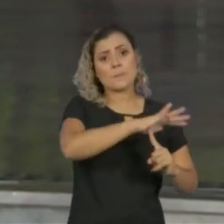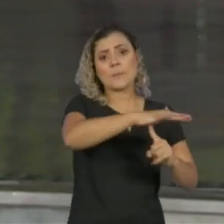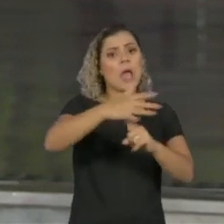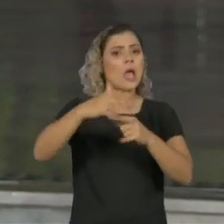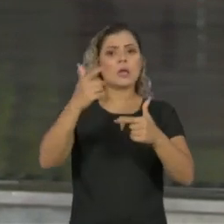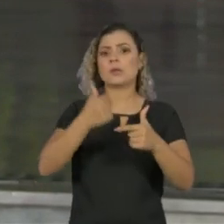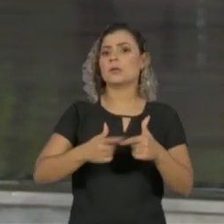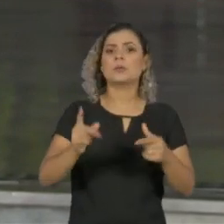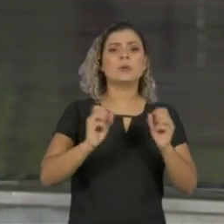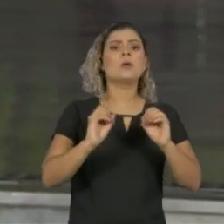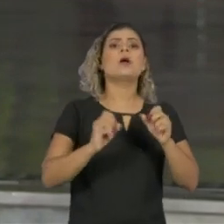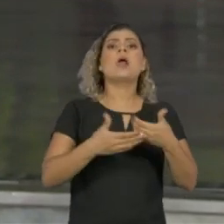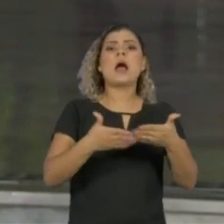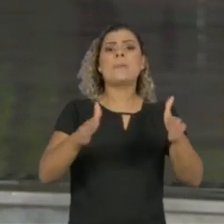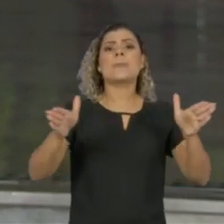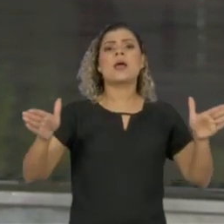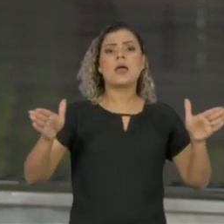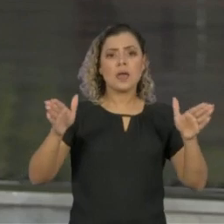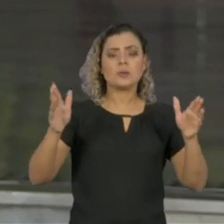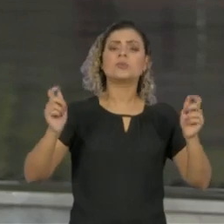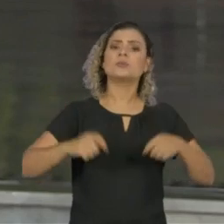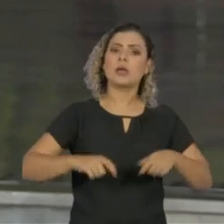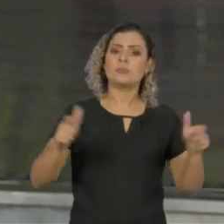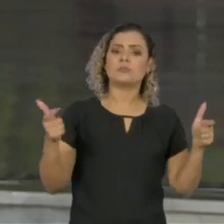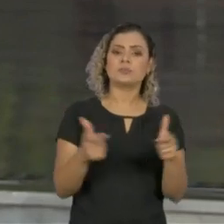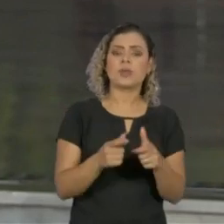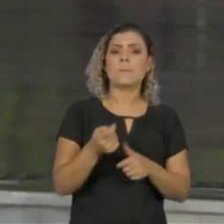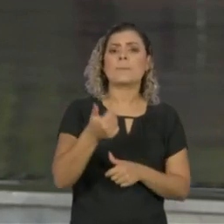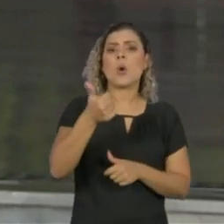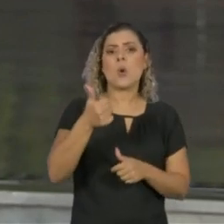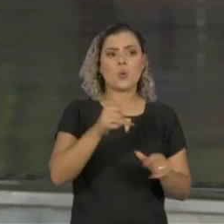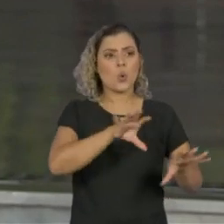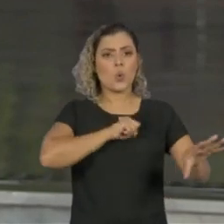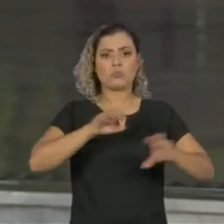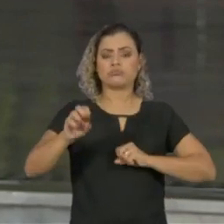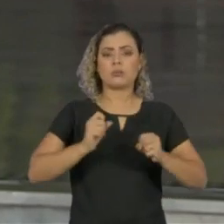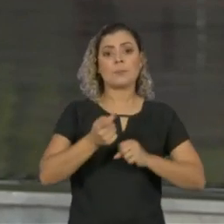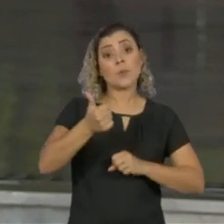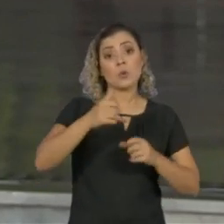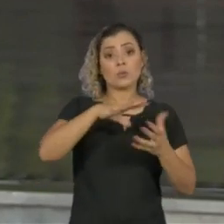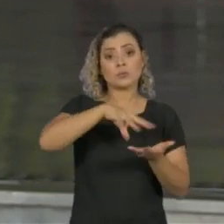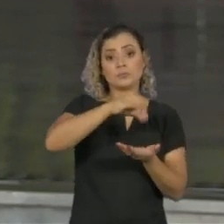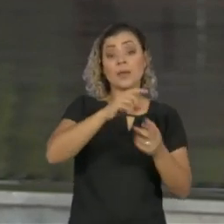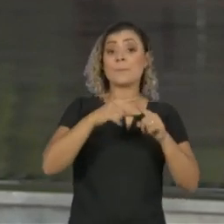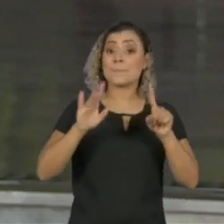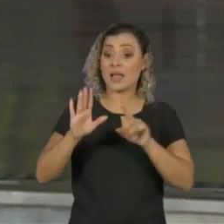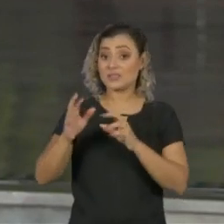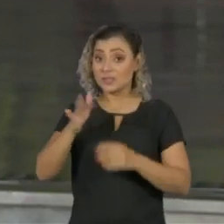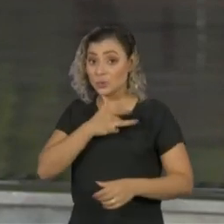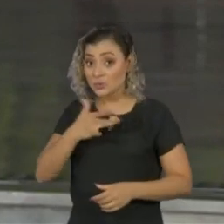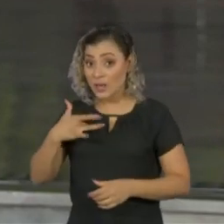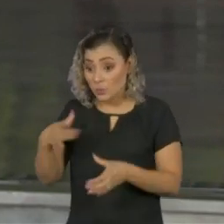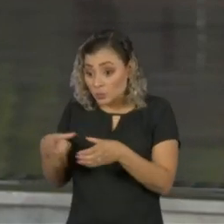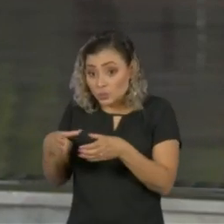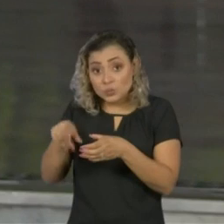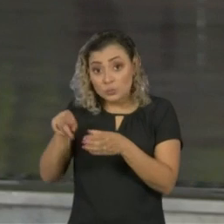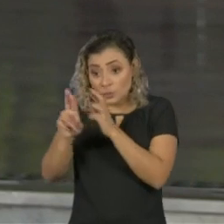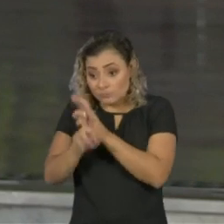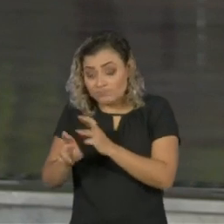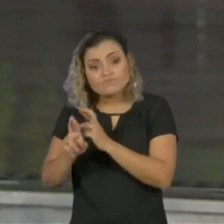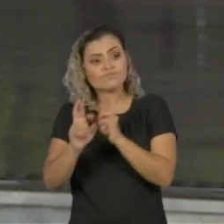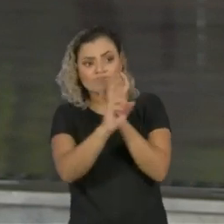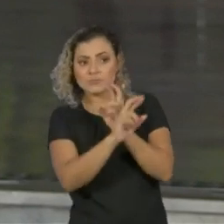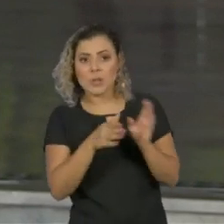nenhuma possibilidade, ou possibilidade bem menor e mais remota de contágio, a própria vigilância sanitária resolveu recomendar